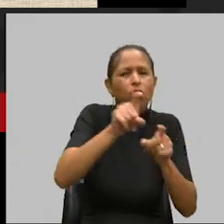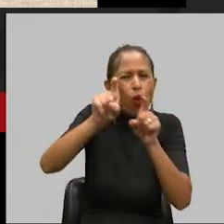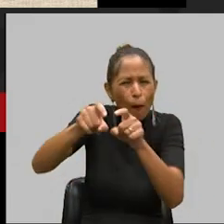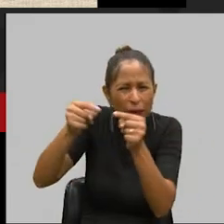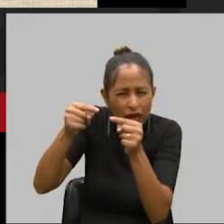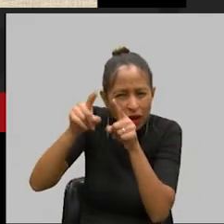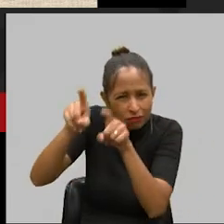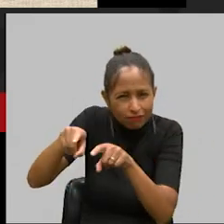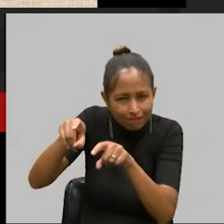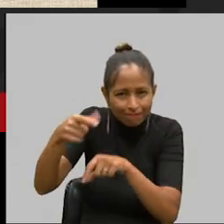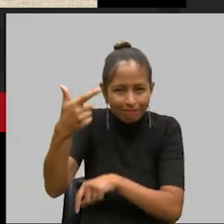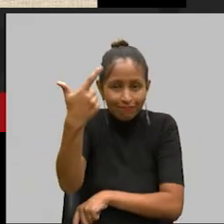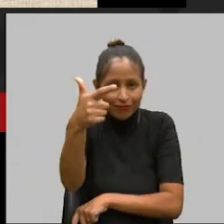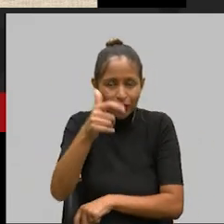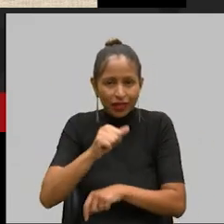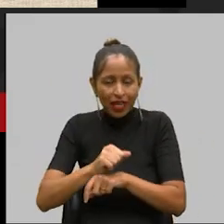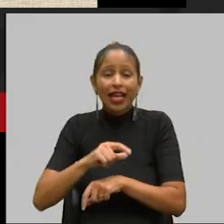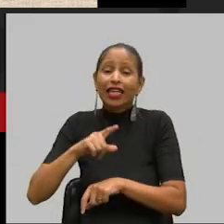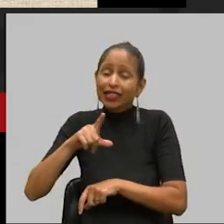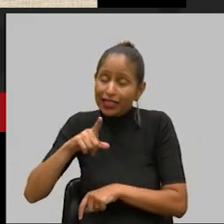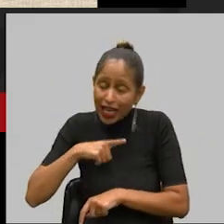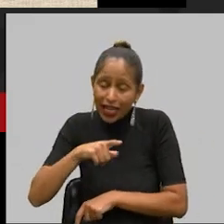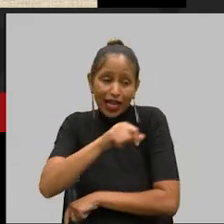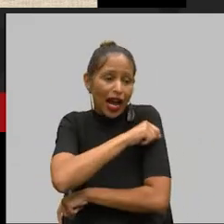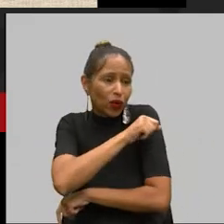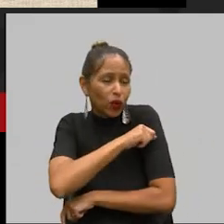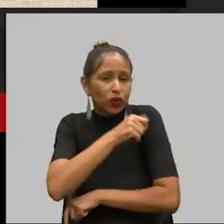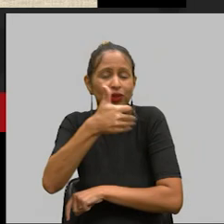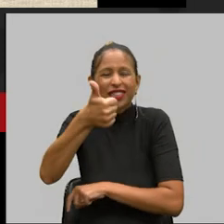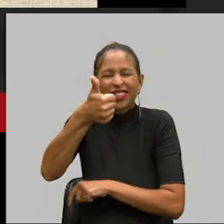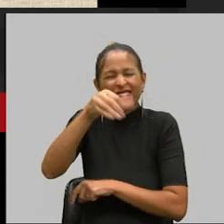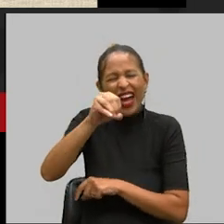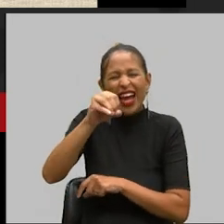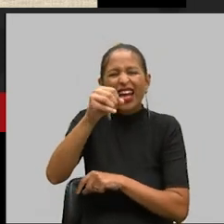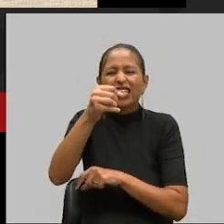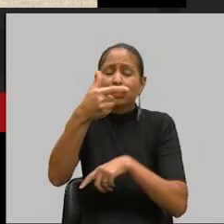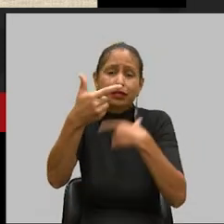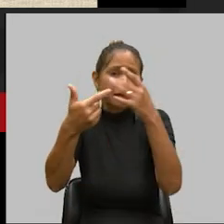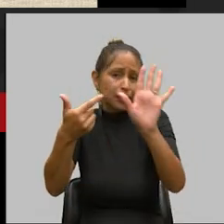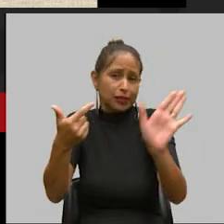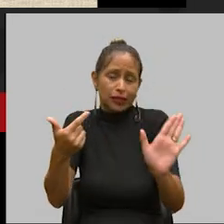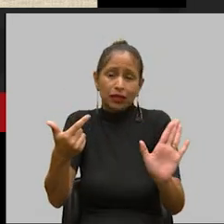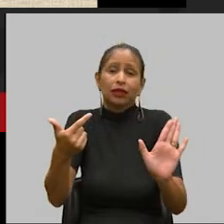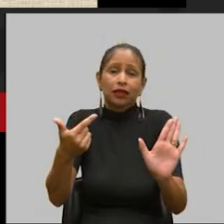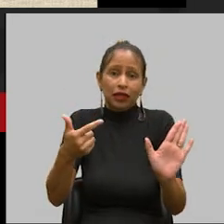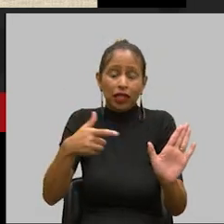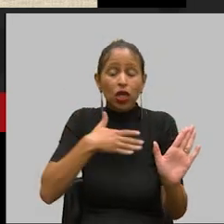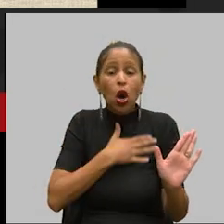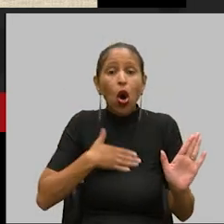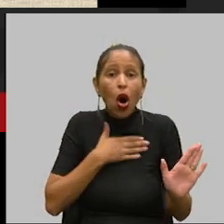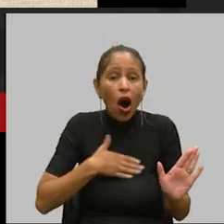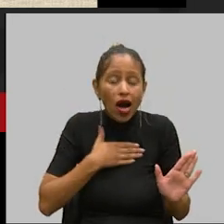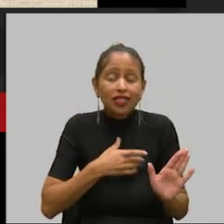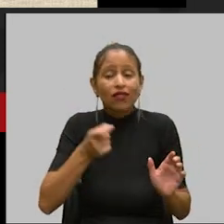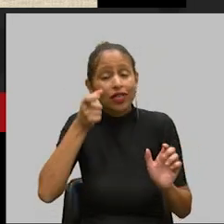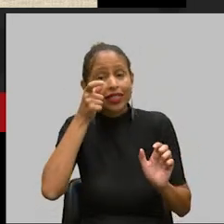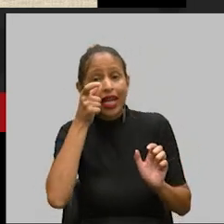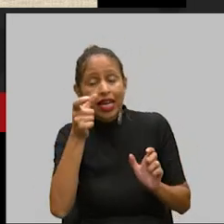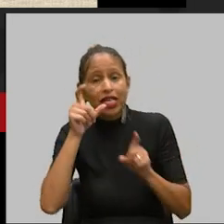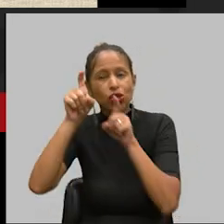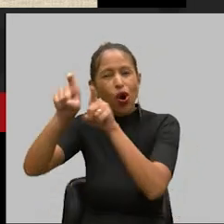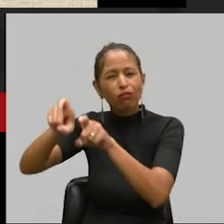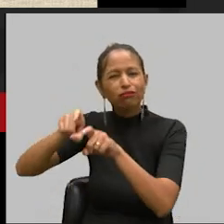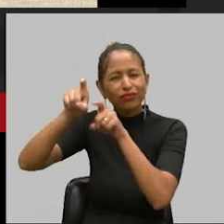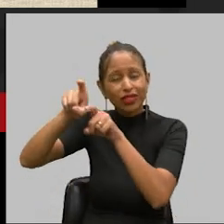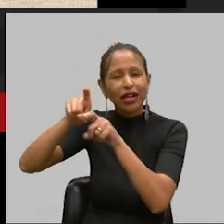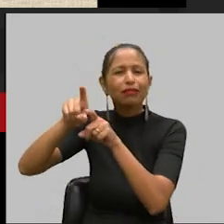tem tem menino do campo lá 10 20 30 pode ter até menino da cidade que gostaria de ter interesse de ir pro campo mas ele não